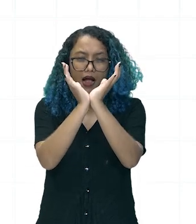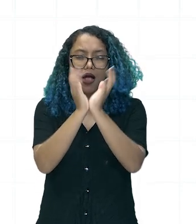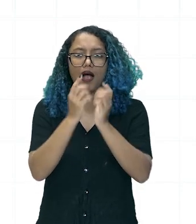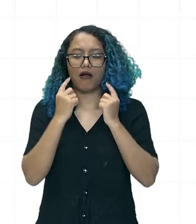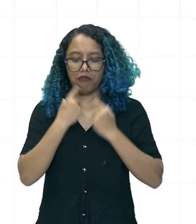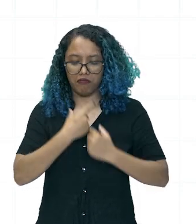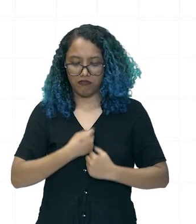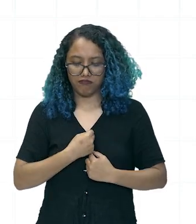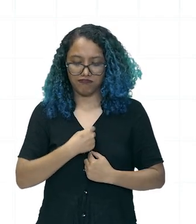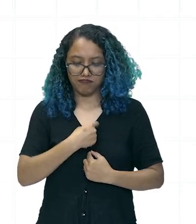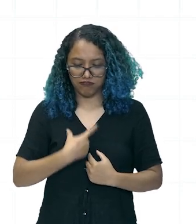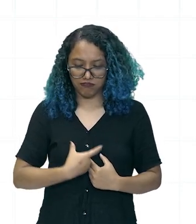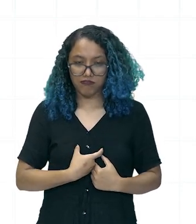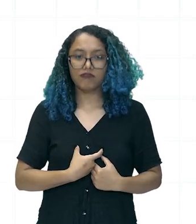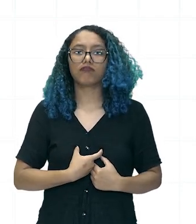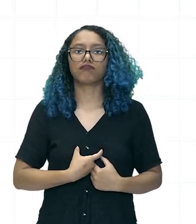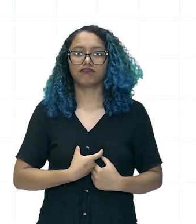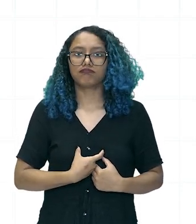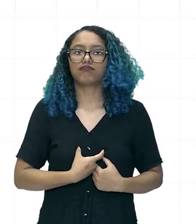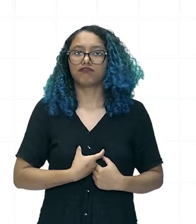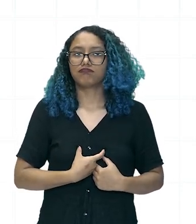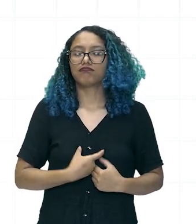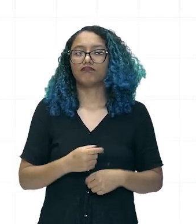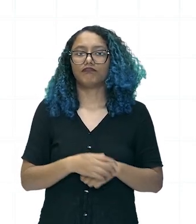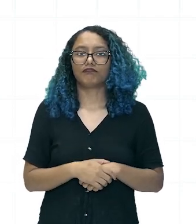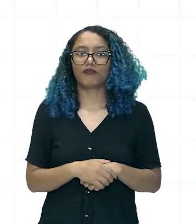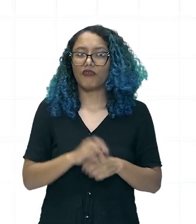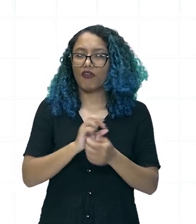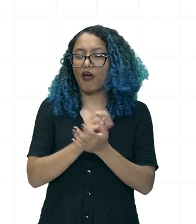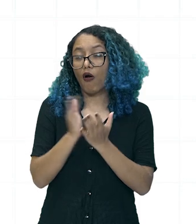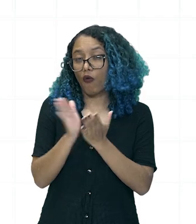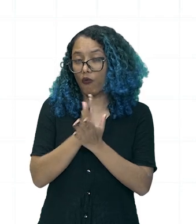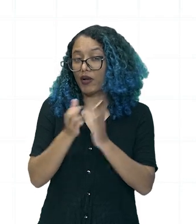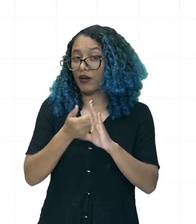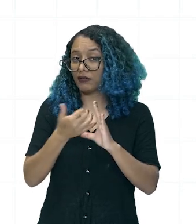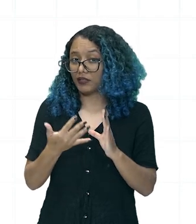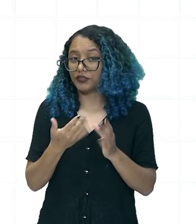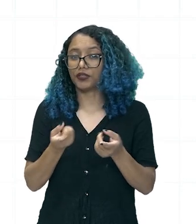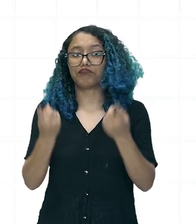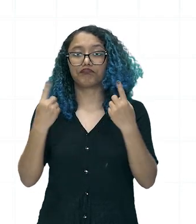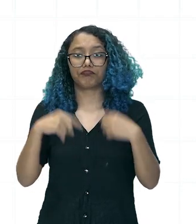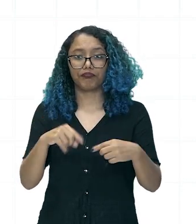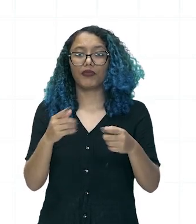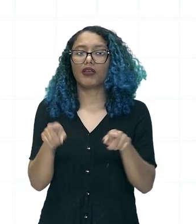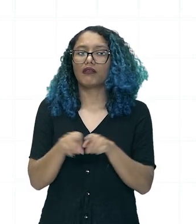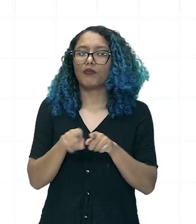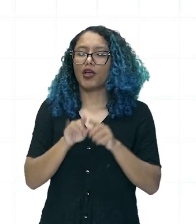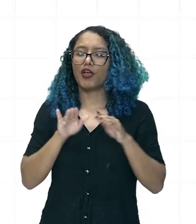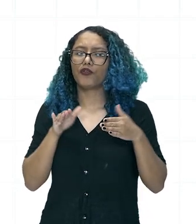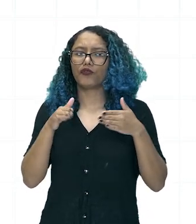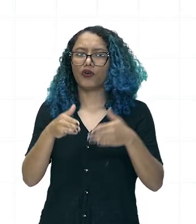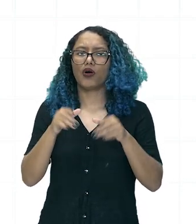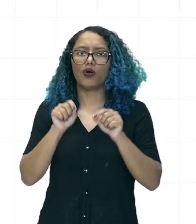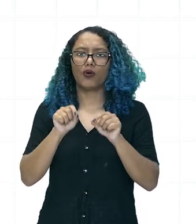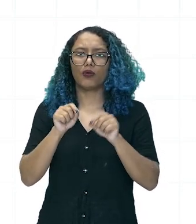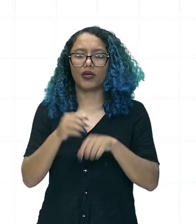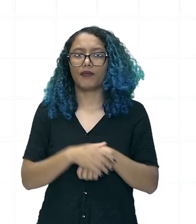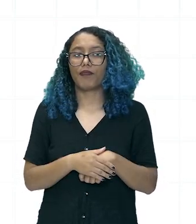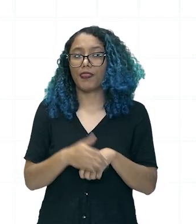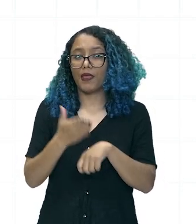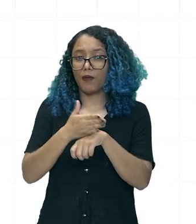ginástica competitiva. Observem. As ginásticas competitivas, que vocês vão já conhecer mais à frente na